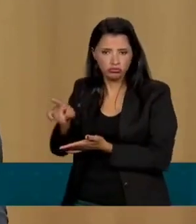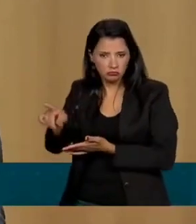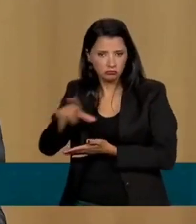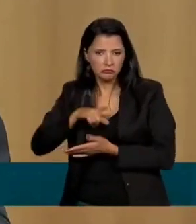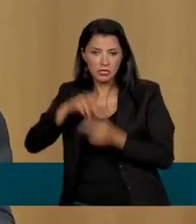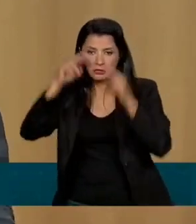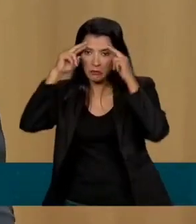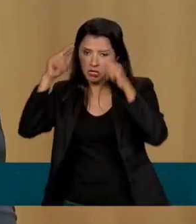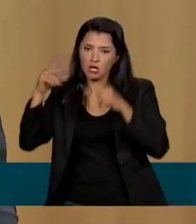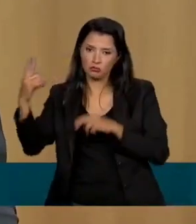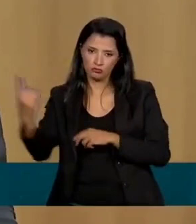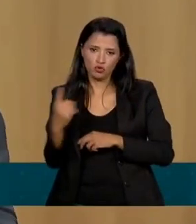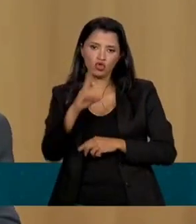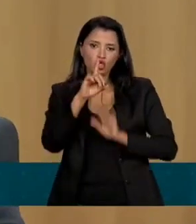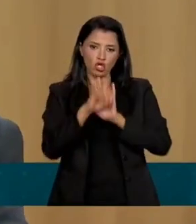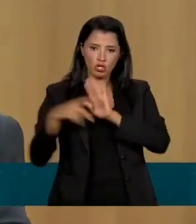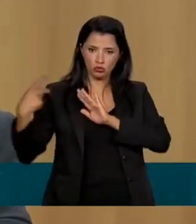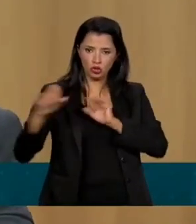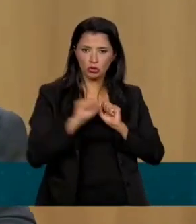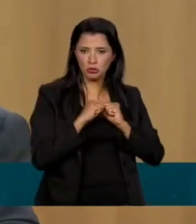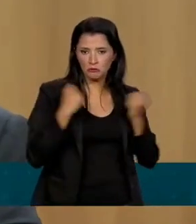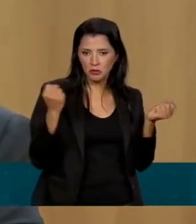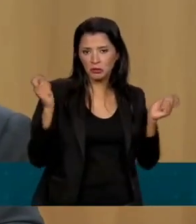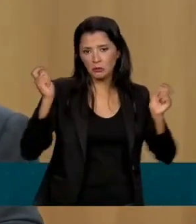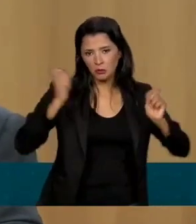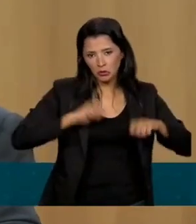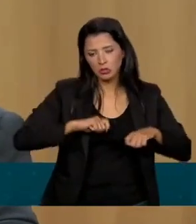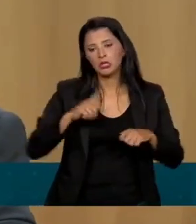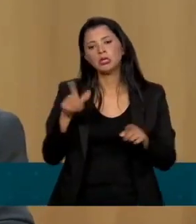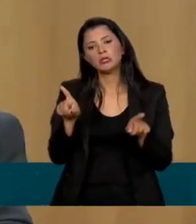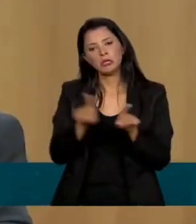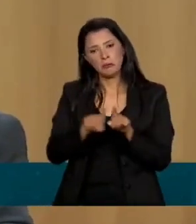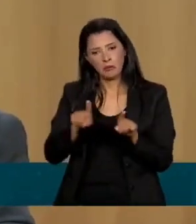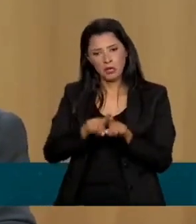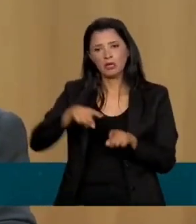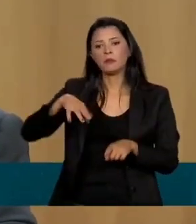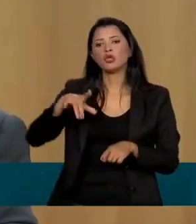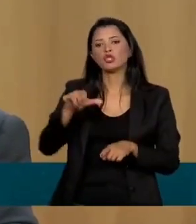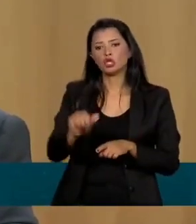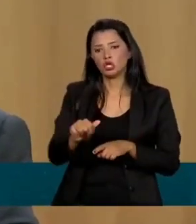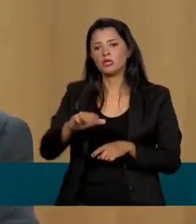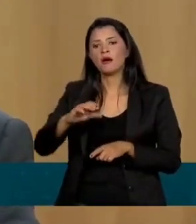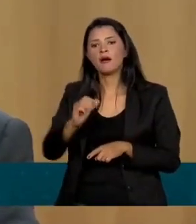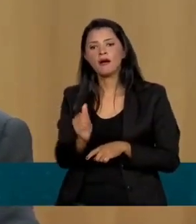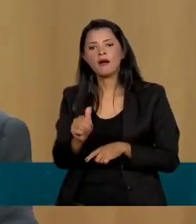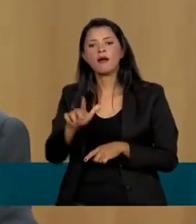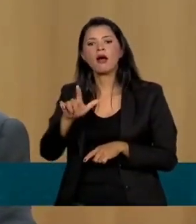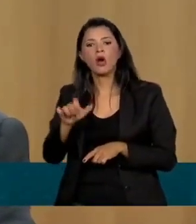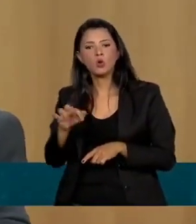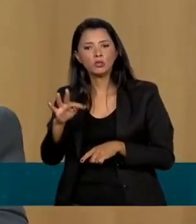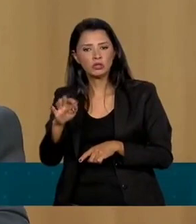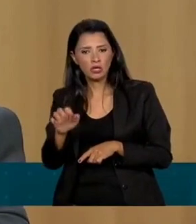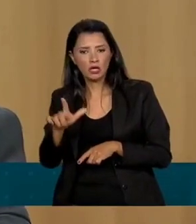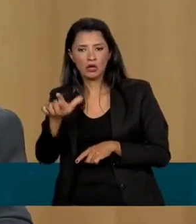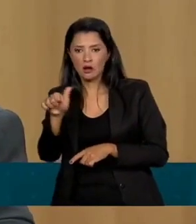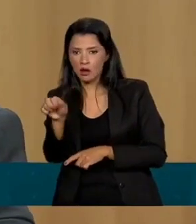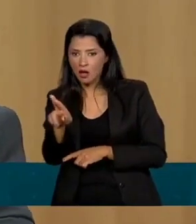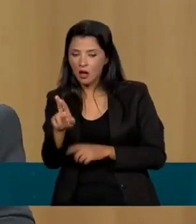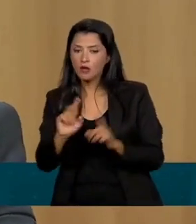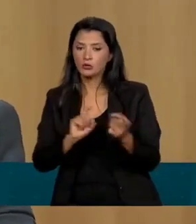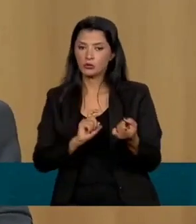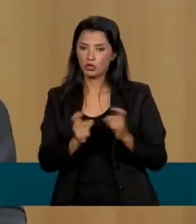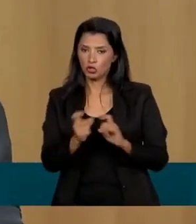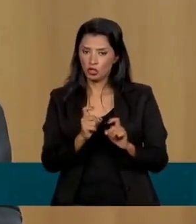claro, o direito de defesa. Pode haver medida cautelar no Código de Defesa do Consumidor, medida cautelar administrativa, ou